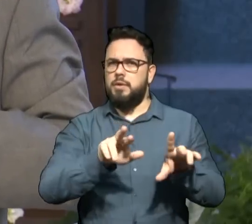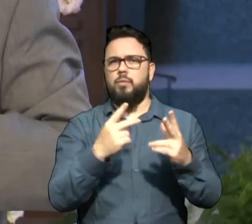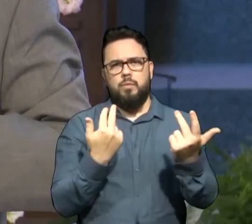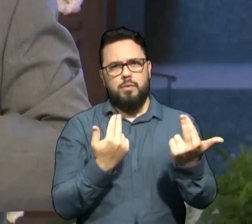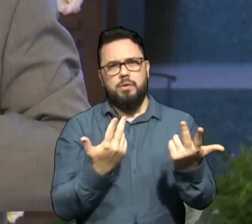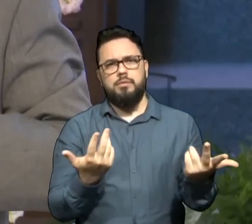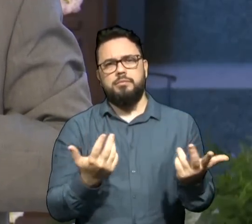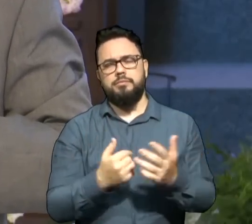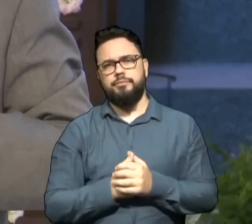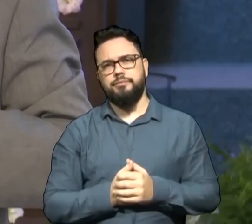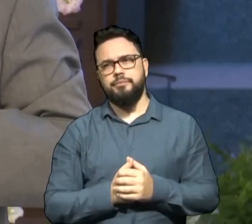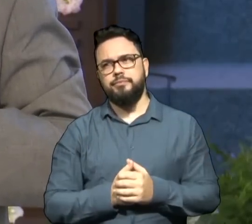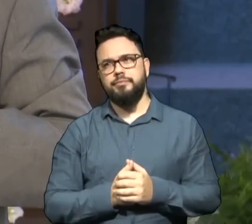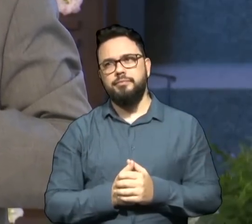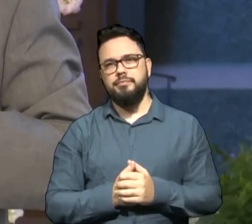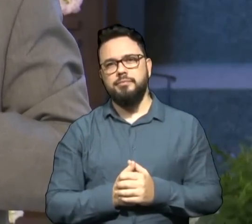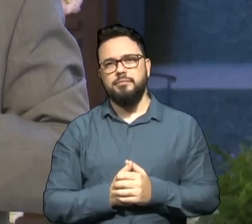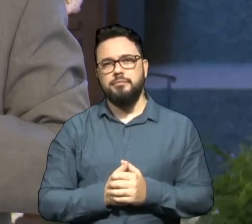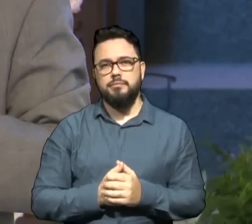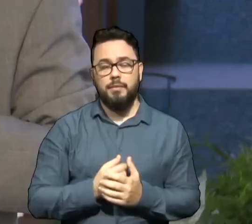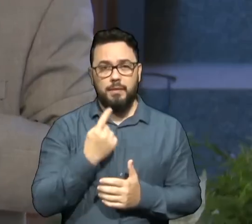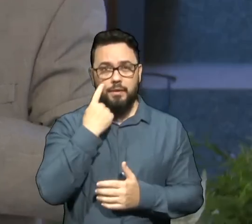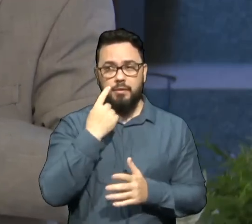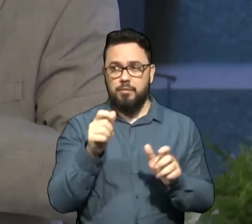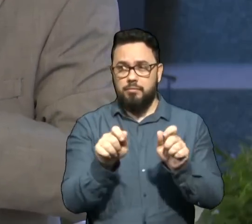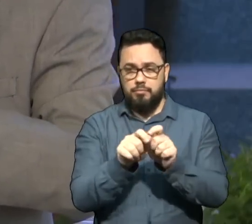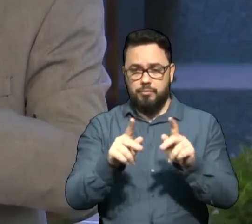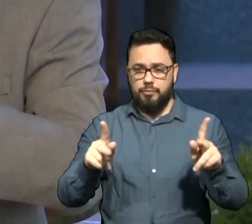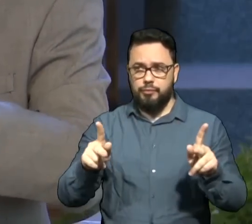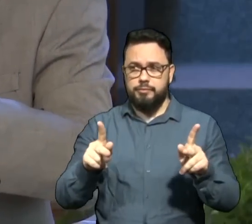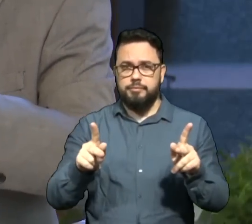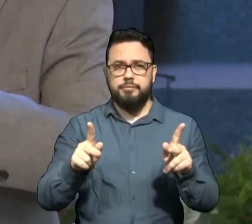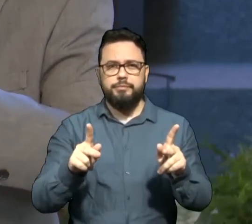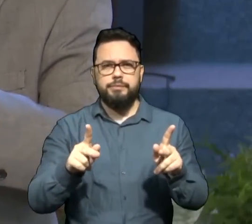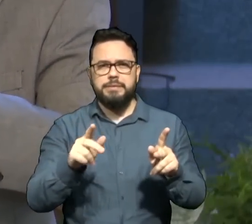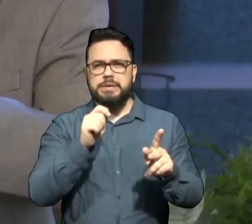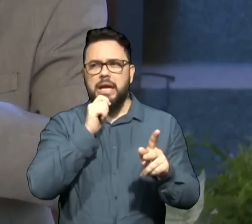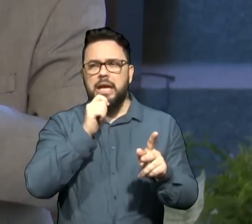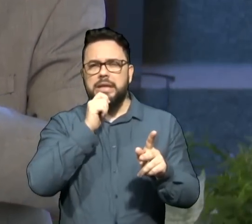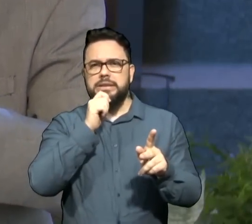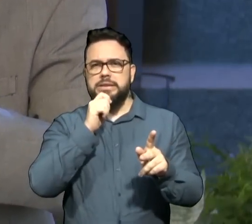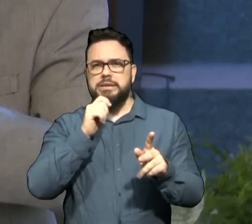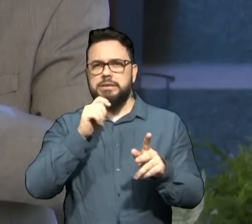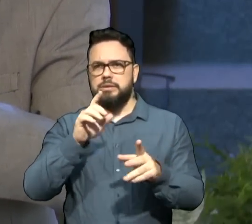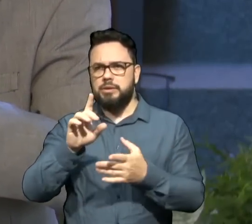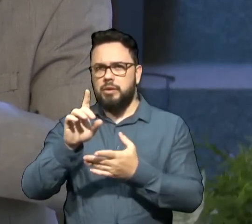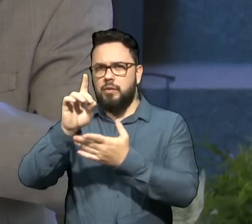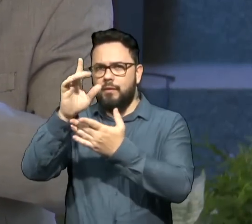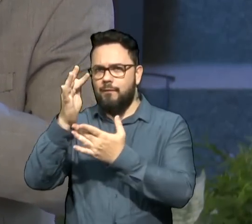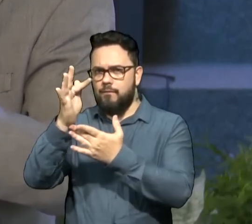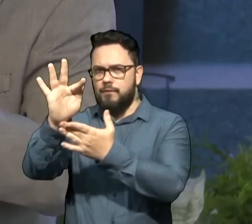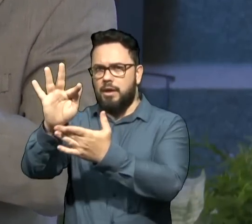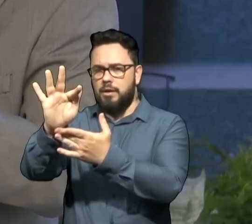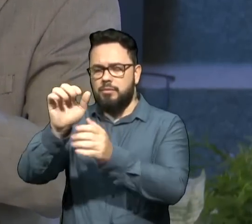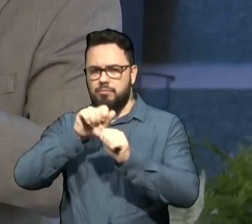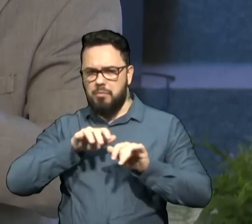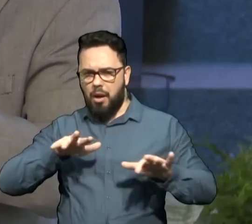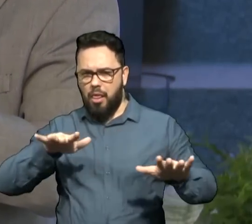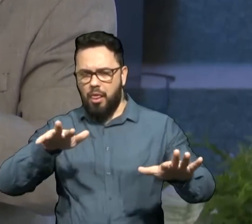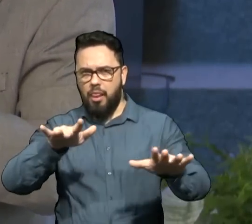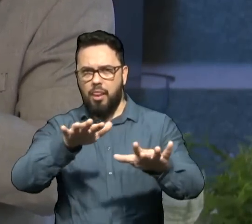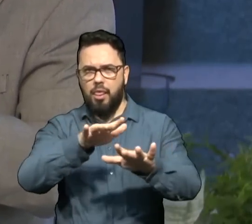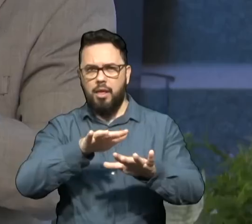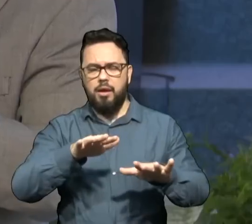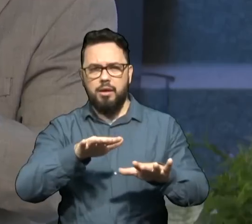até que como nós vamos ver no Apocalipse o anticristo esteja dominando o mundo plenamente e o mundo esteja polarizado entre os que